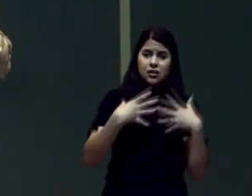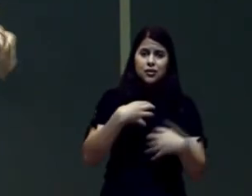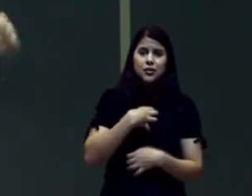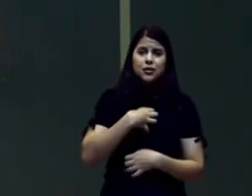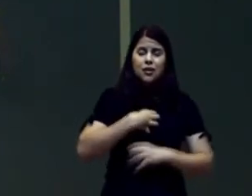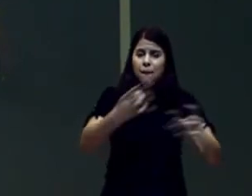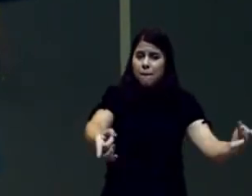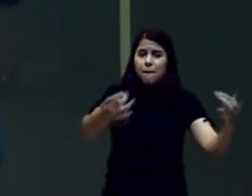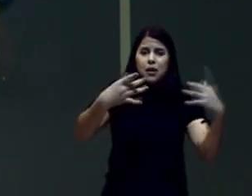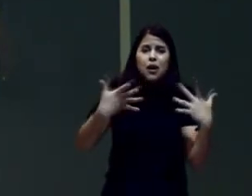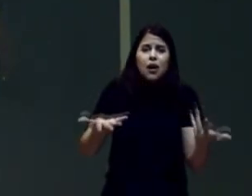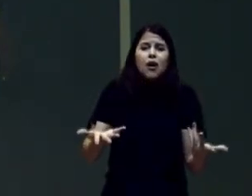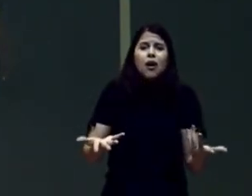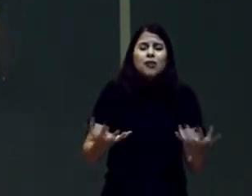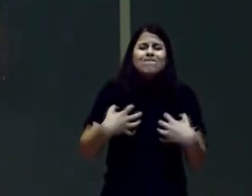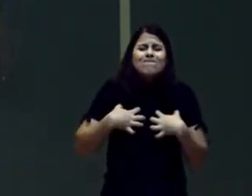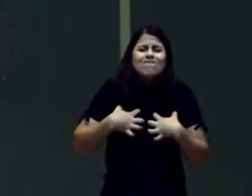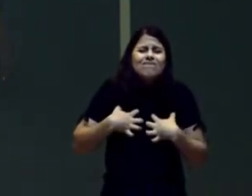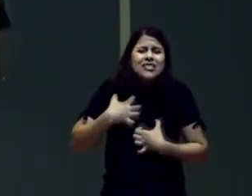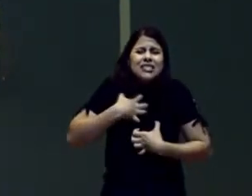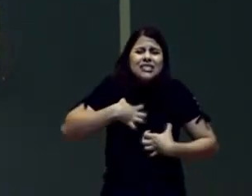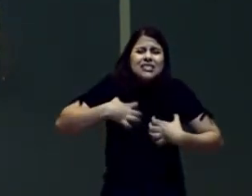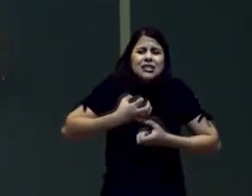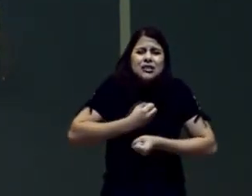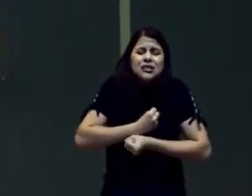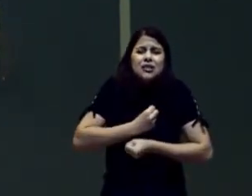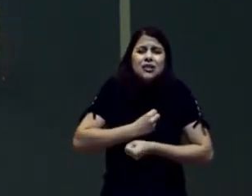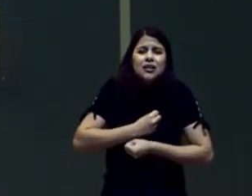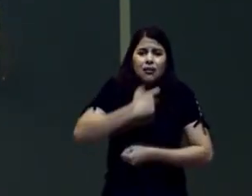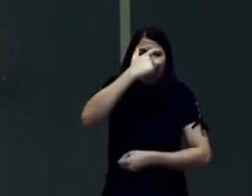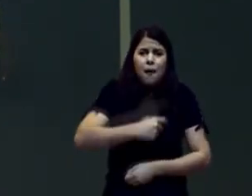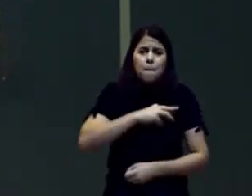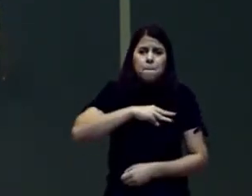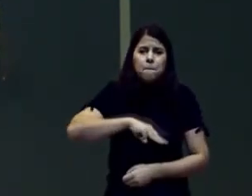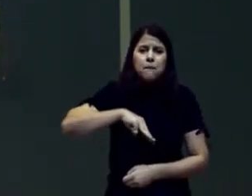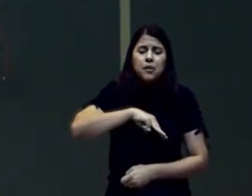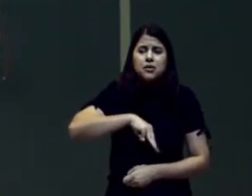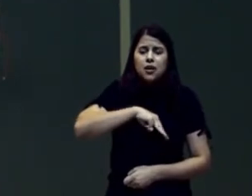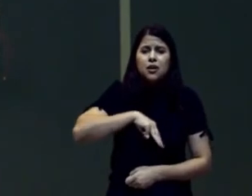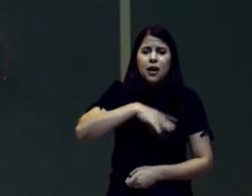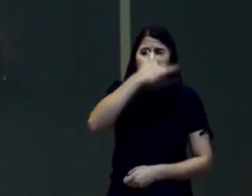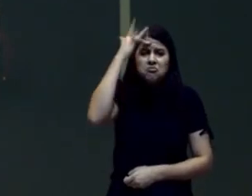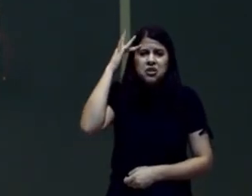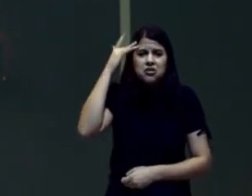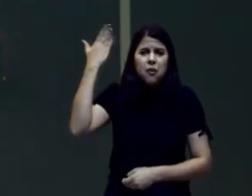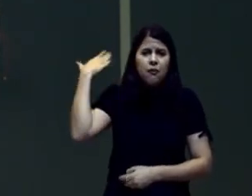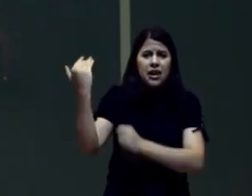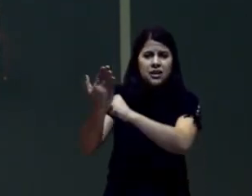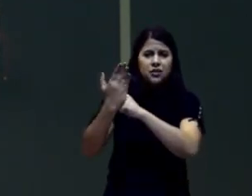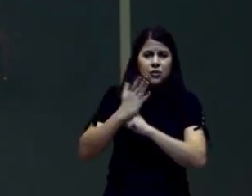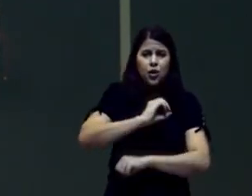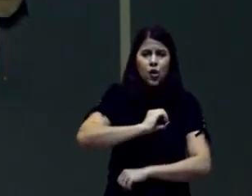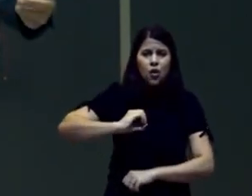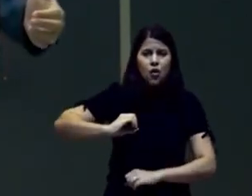abandonado, não. É um sentimento angustiado de um missionário que está dizendo: os colaboradores, aqueles com